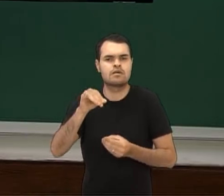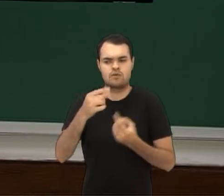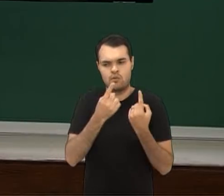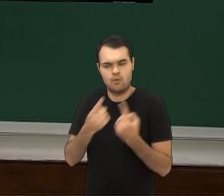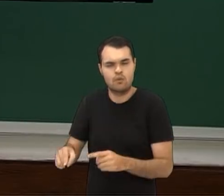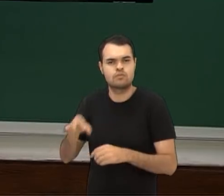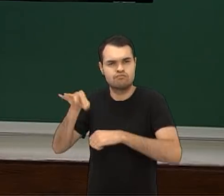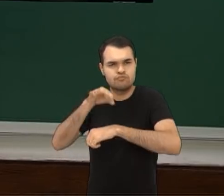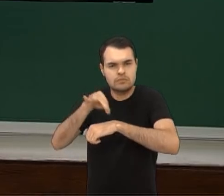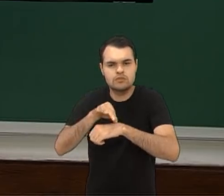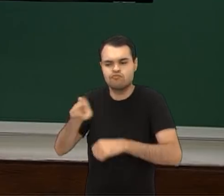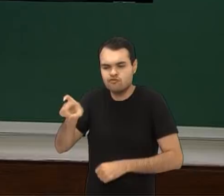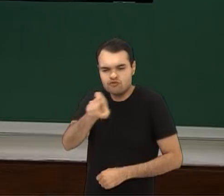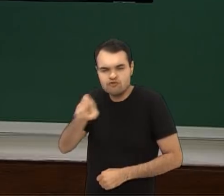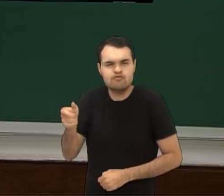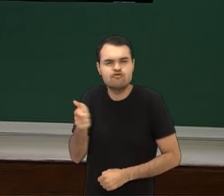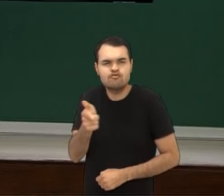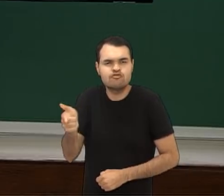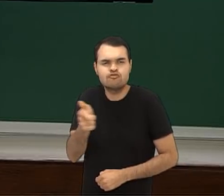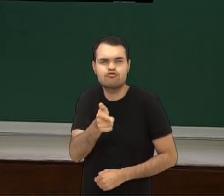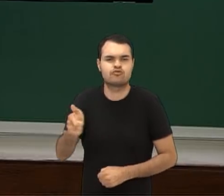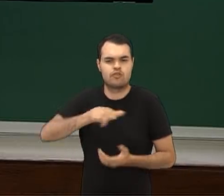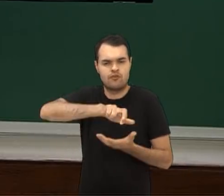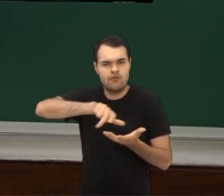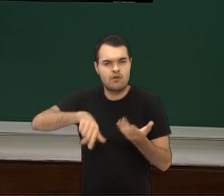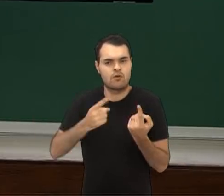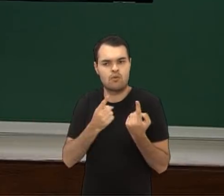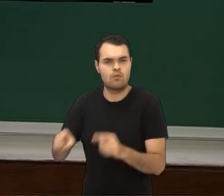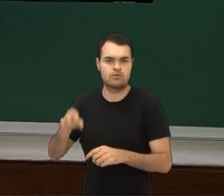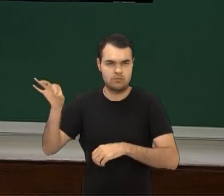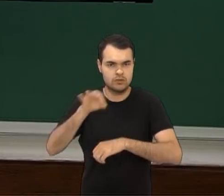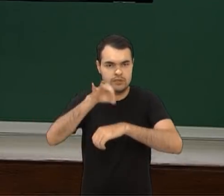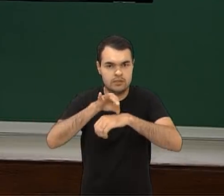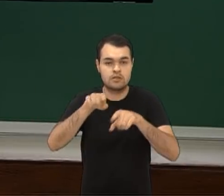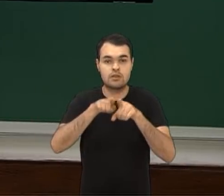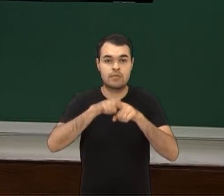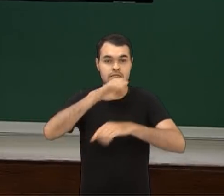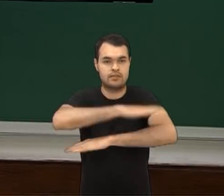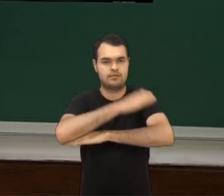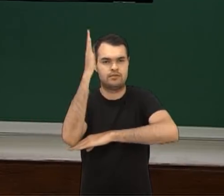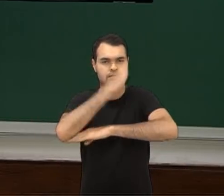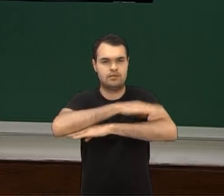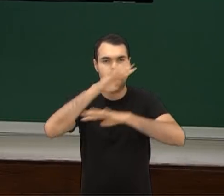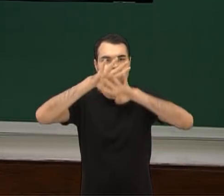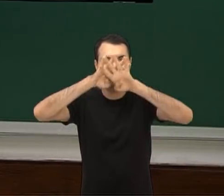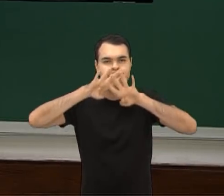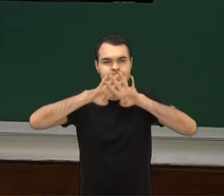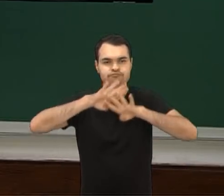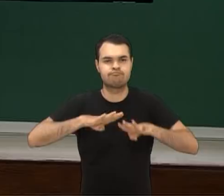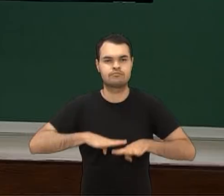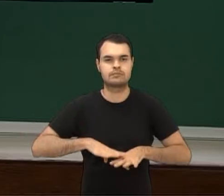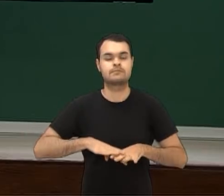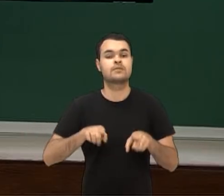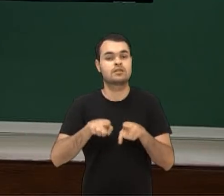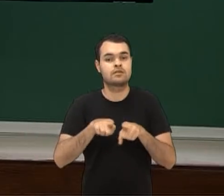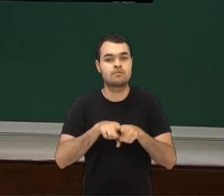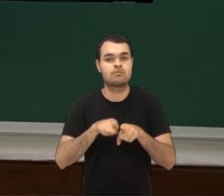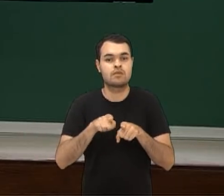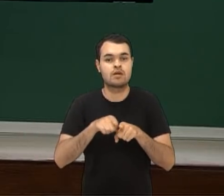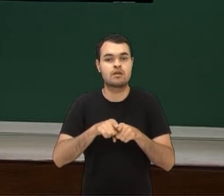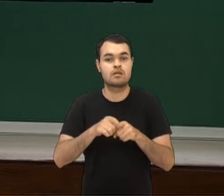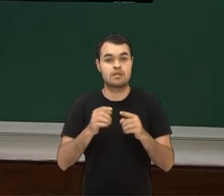de repelentes, o uso de inseticidas, telas nas janelas. Você pode usar também mosquiteiros ao redor